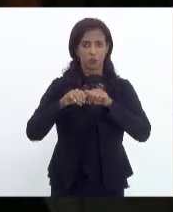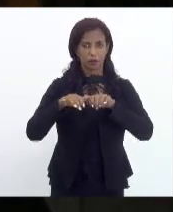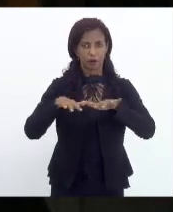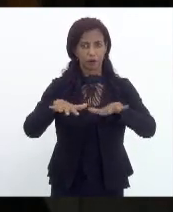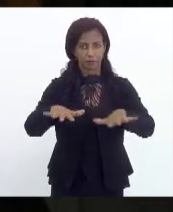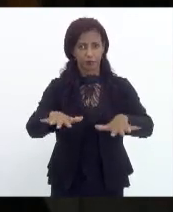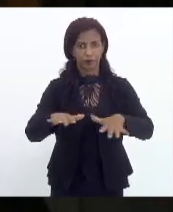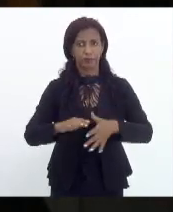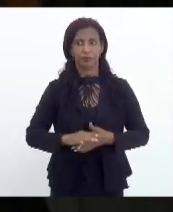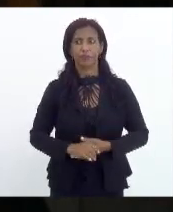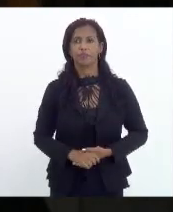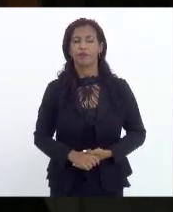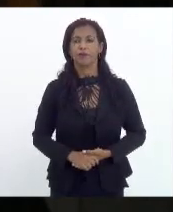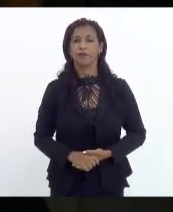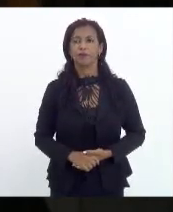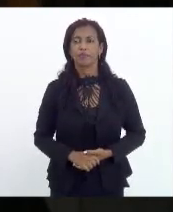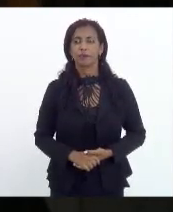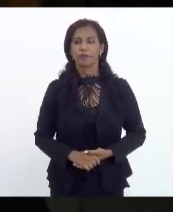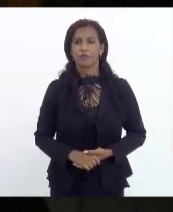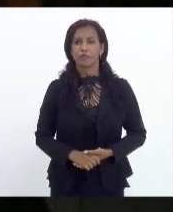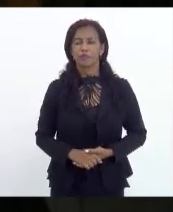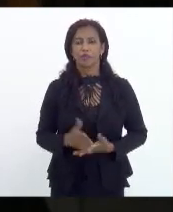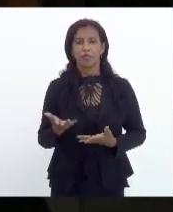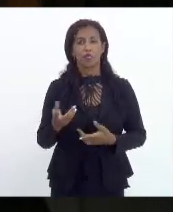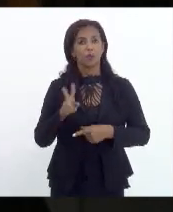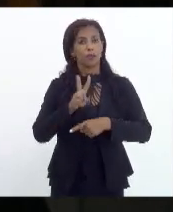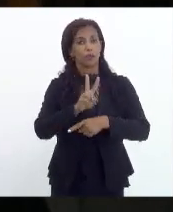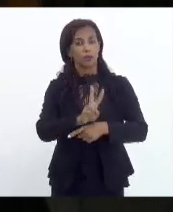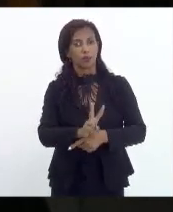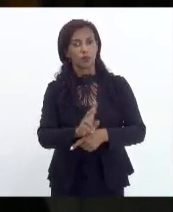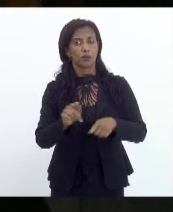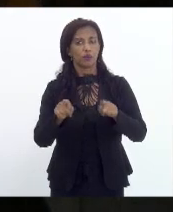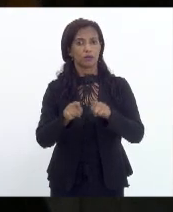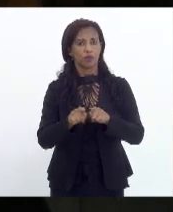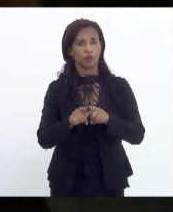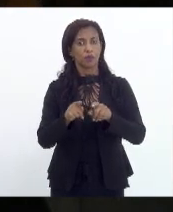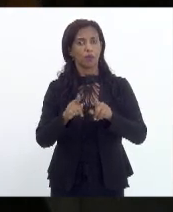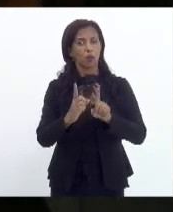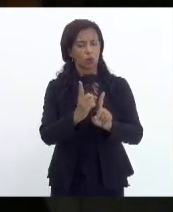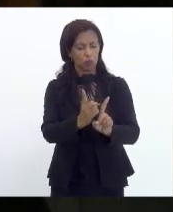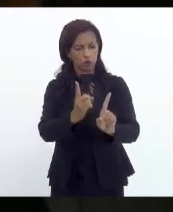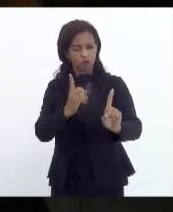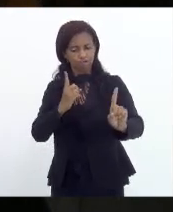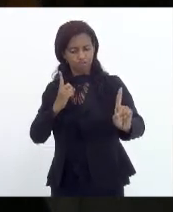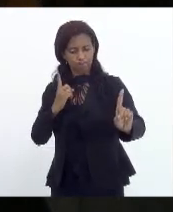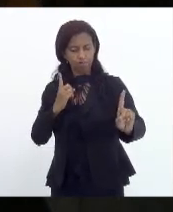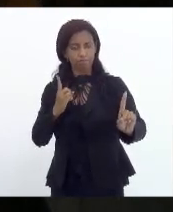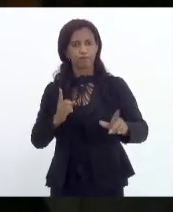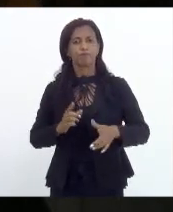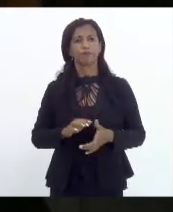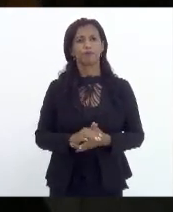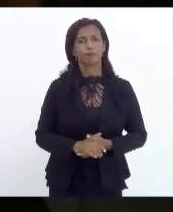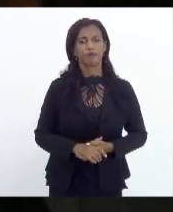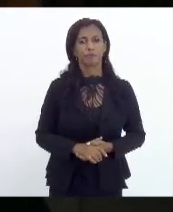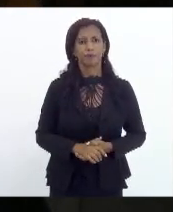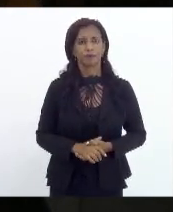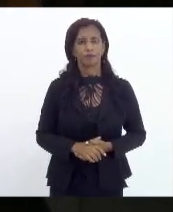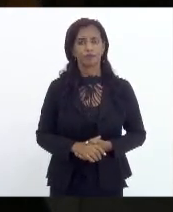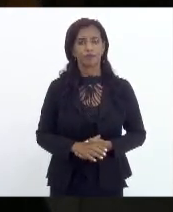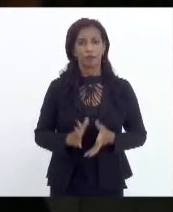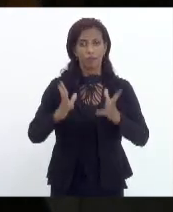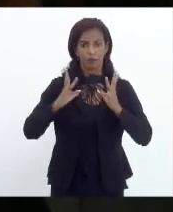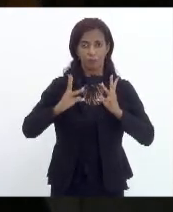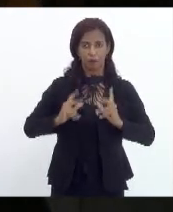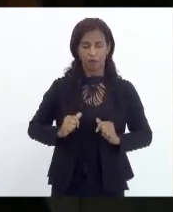pandemia que defendiam o distanciamento e a